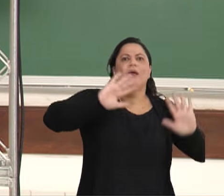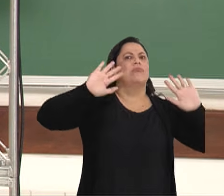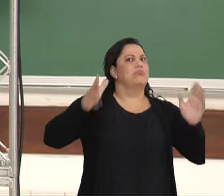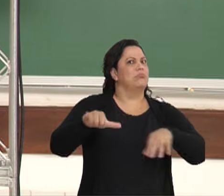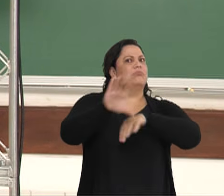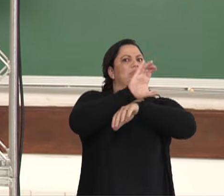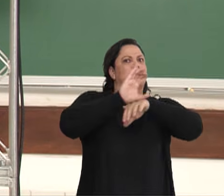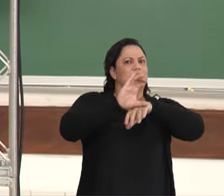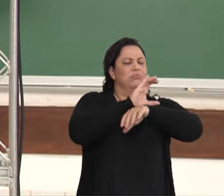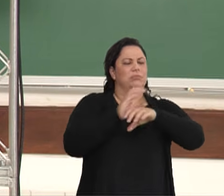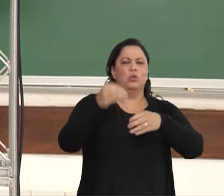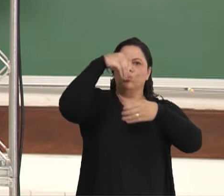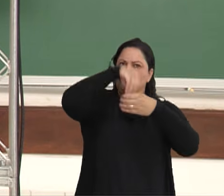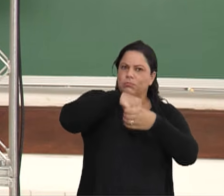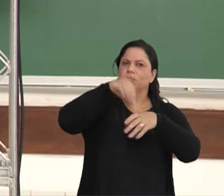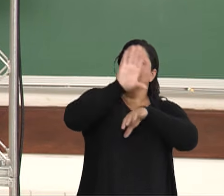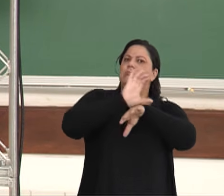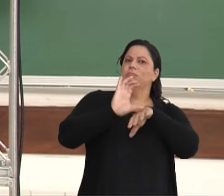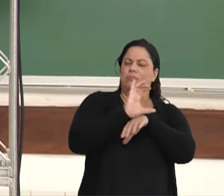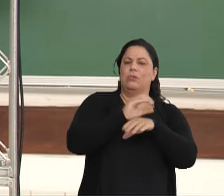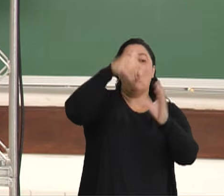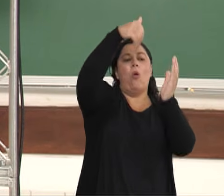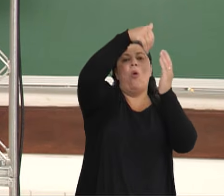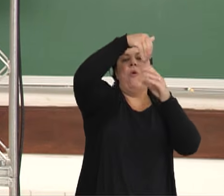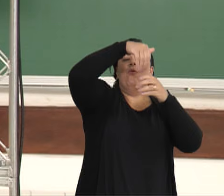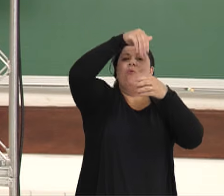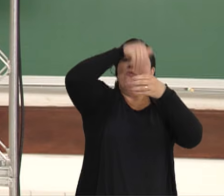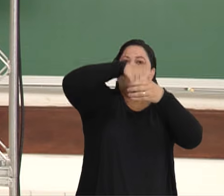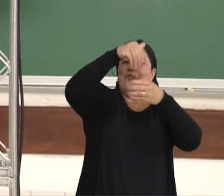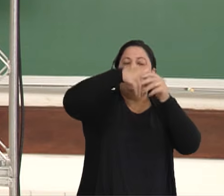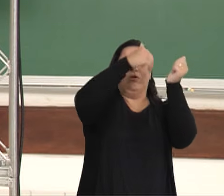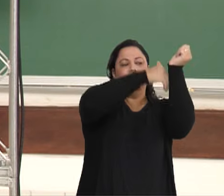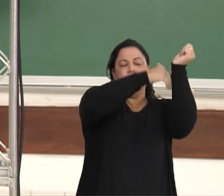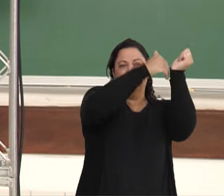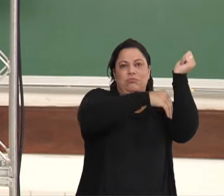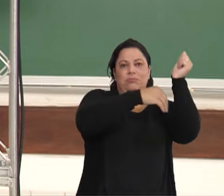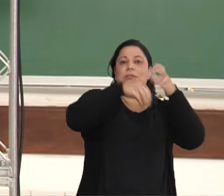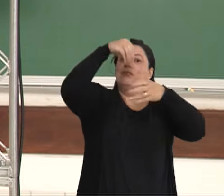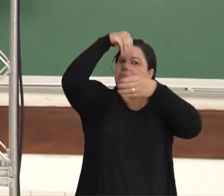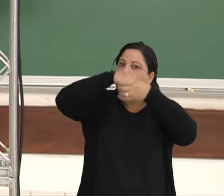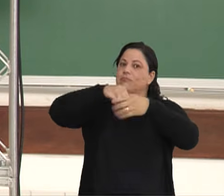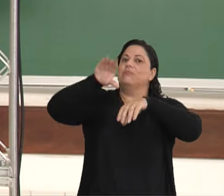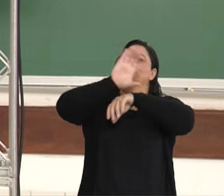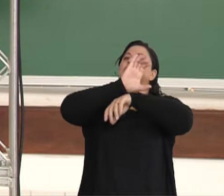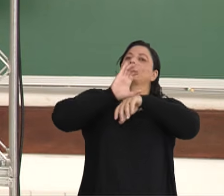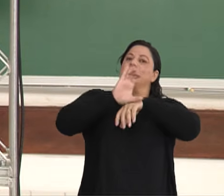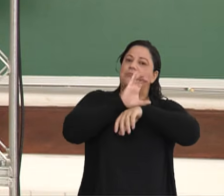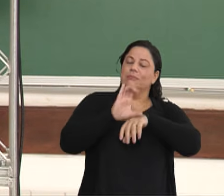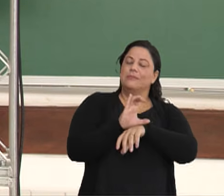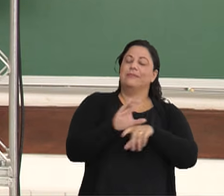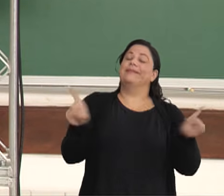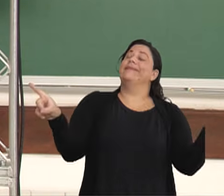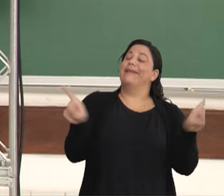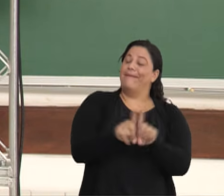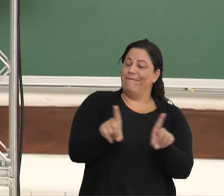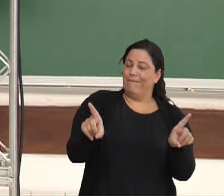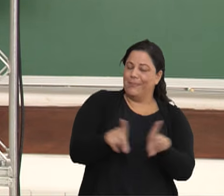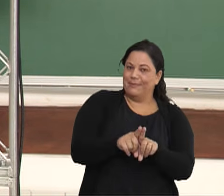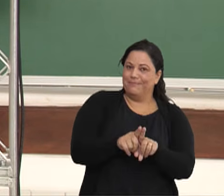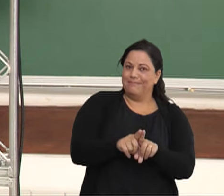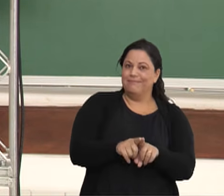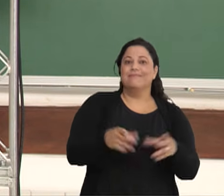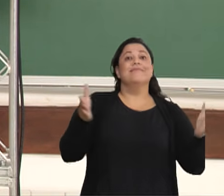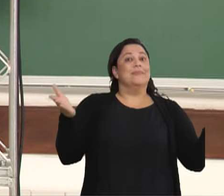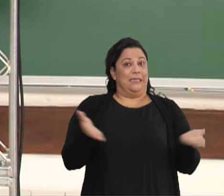O voto secreto, essa arma para acabar um pouco com o poder das oligarquias, dos coronéis, estava na Constituição.